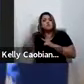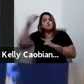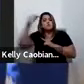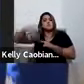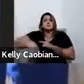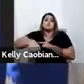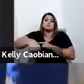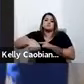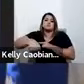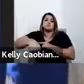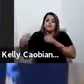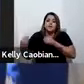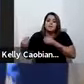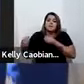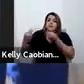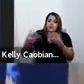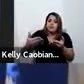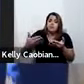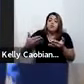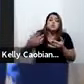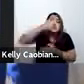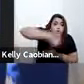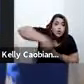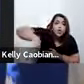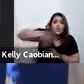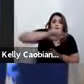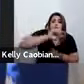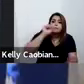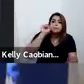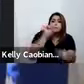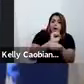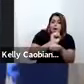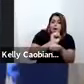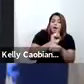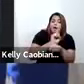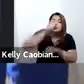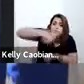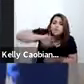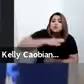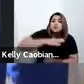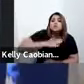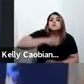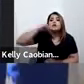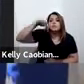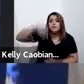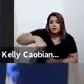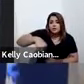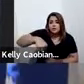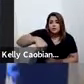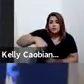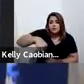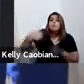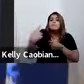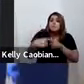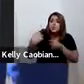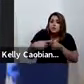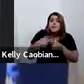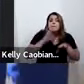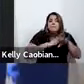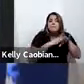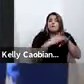dessa reação dos trabalhadores, dessa resistência dos trabalhadores terem propiciado que